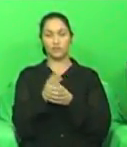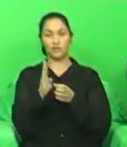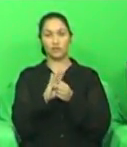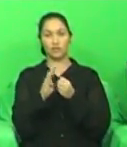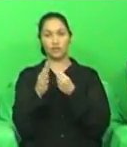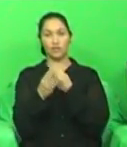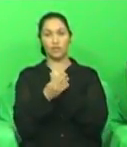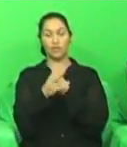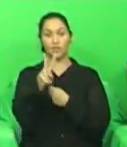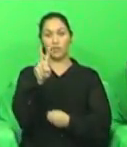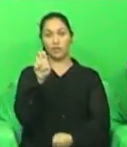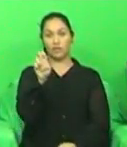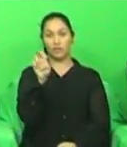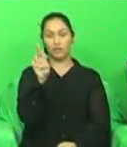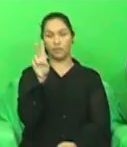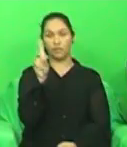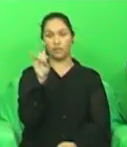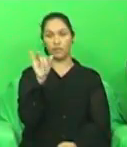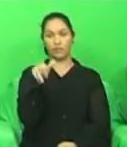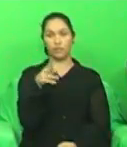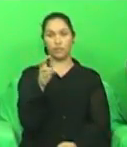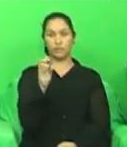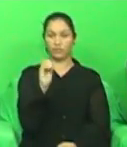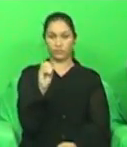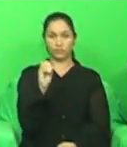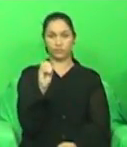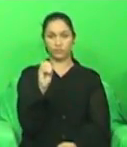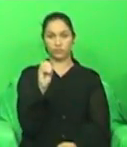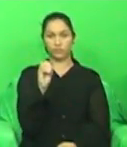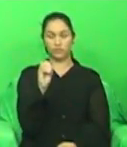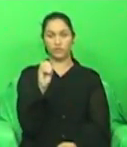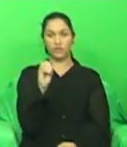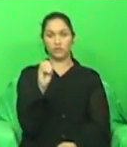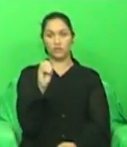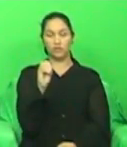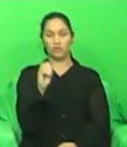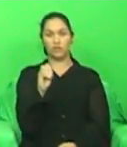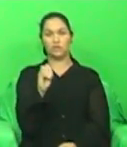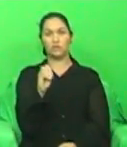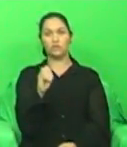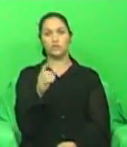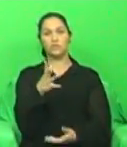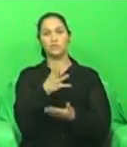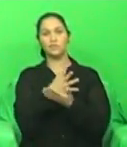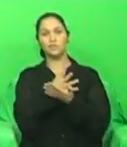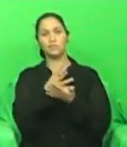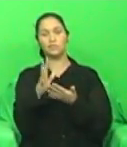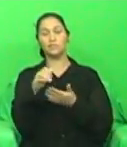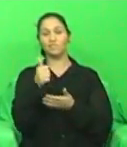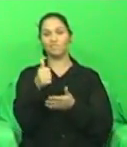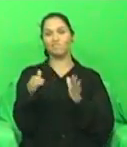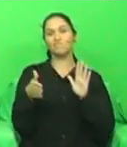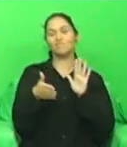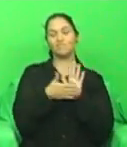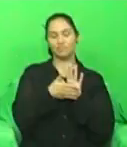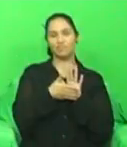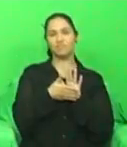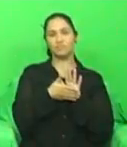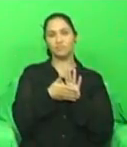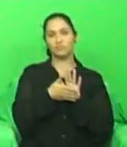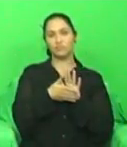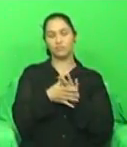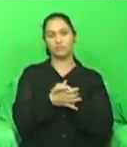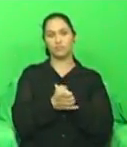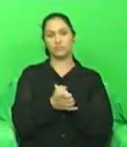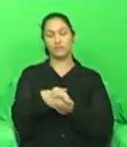proposta do bairro morro bento como não participaram da audiência não ouvi uma voz que trouxesse essa proposta